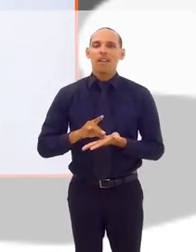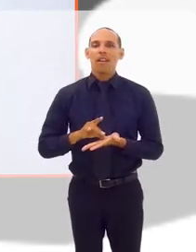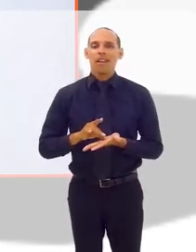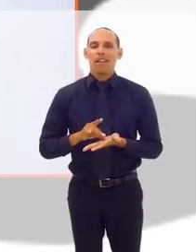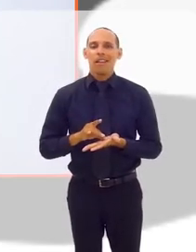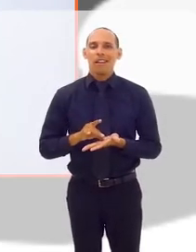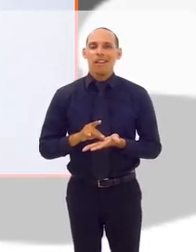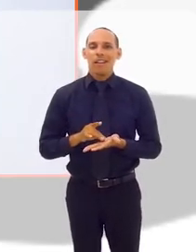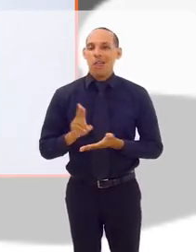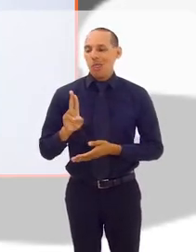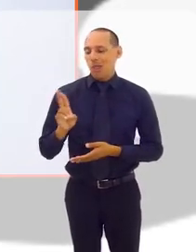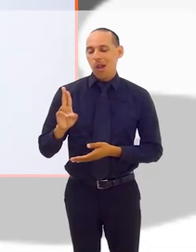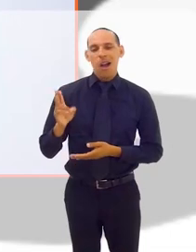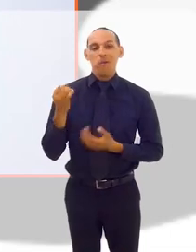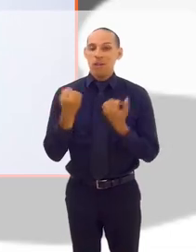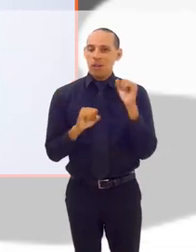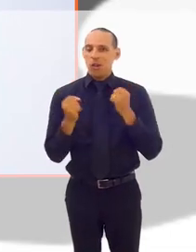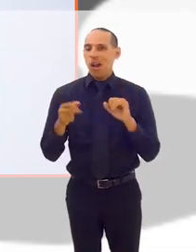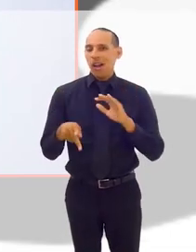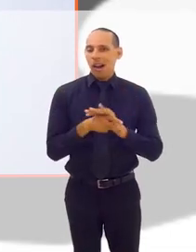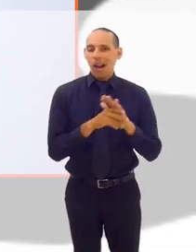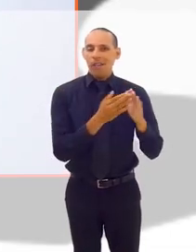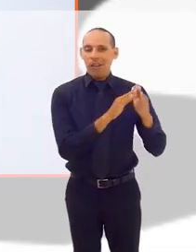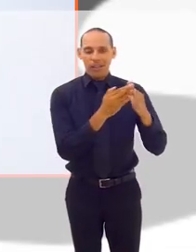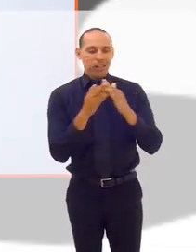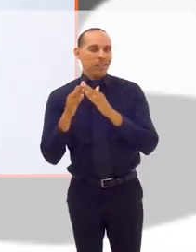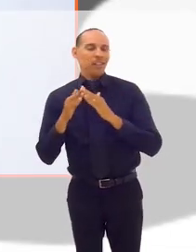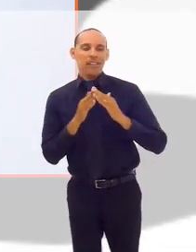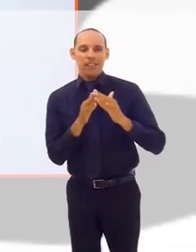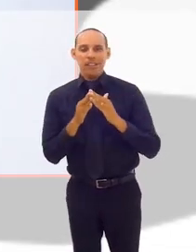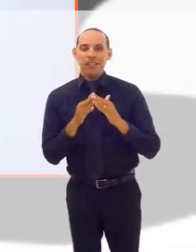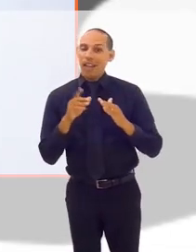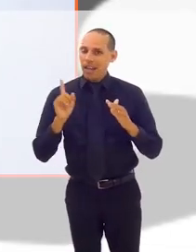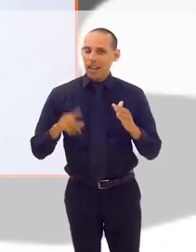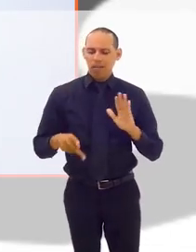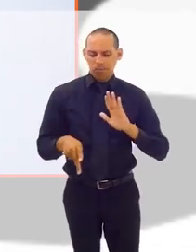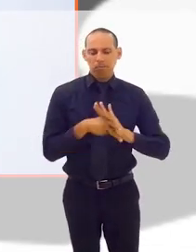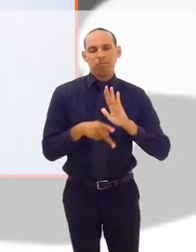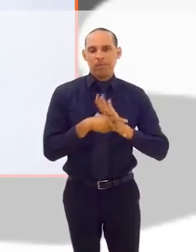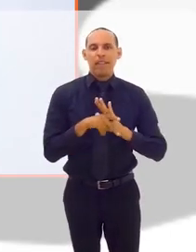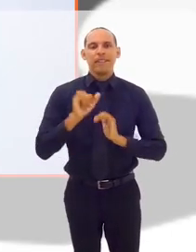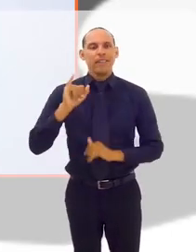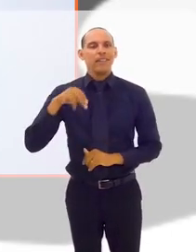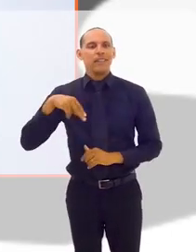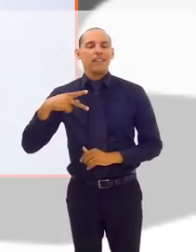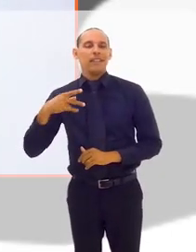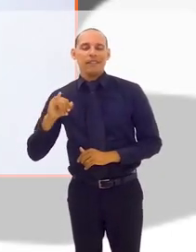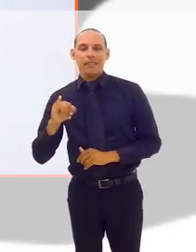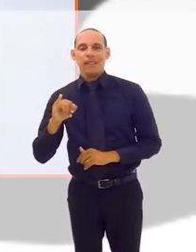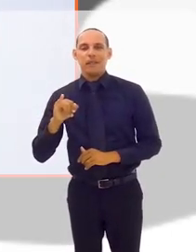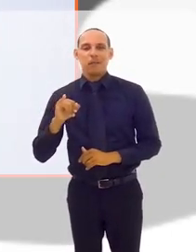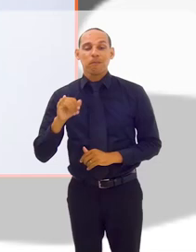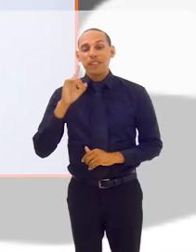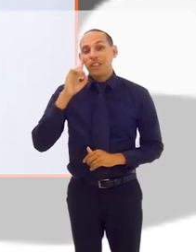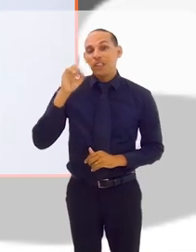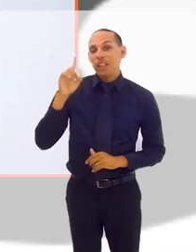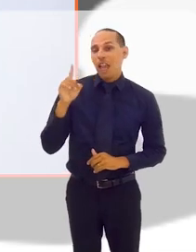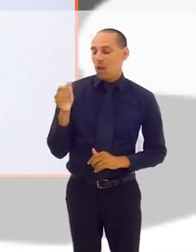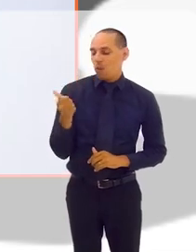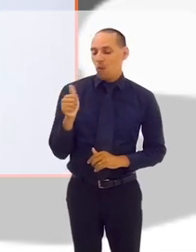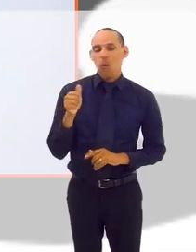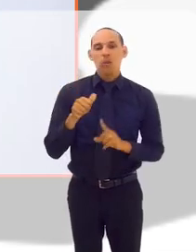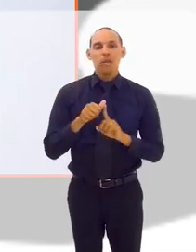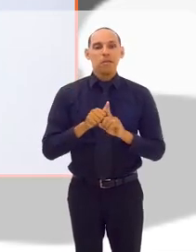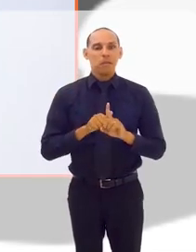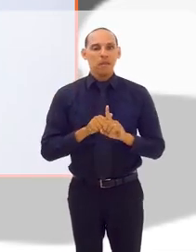inaugurado com o nome Indústria para Favela, já sendo uma propriedade do INPI, do dia